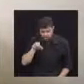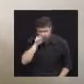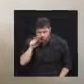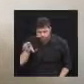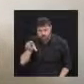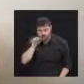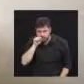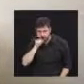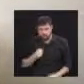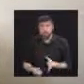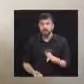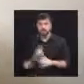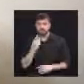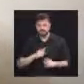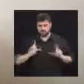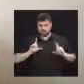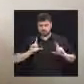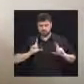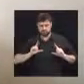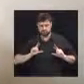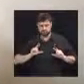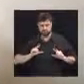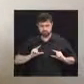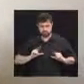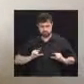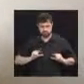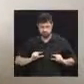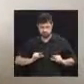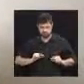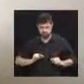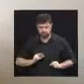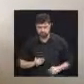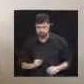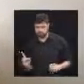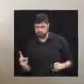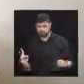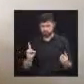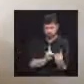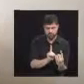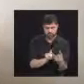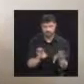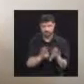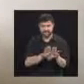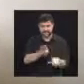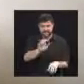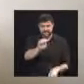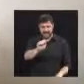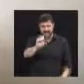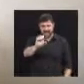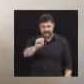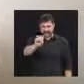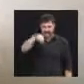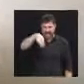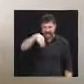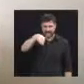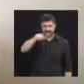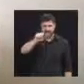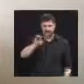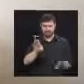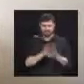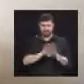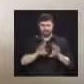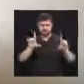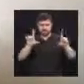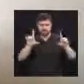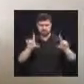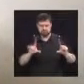crises asmáticas diminuíram, os retornos dos pacientes asmáticos também diminuíram a ponto de praticamente só ser um